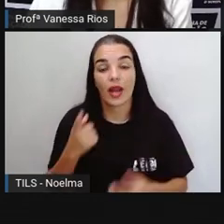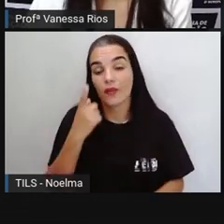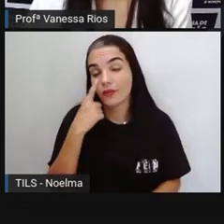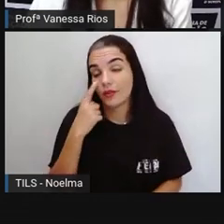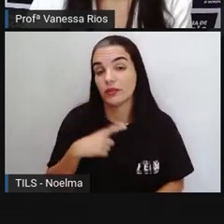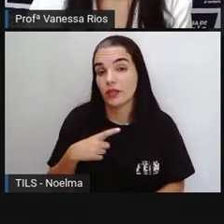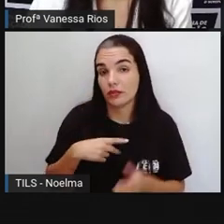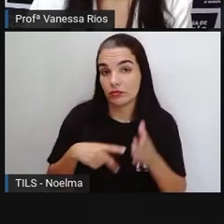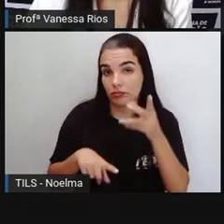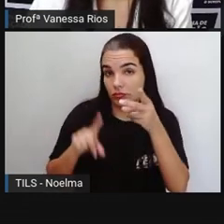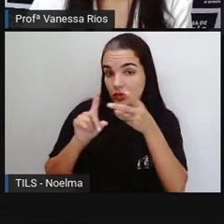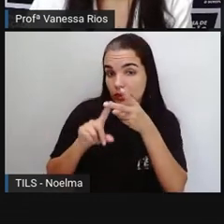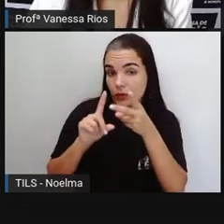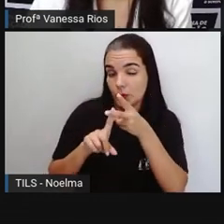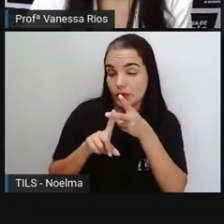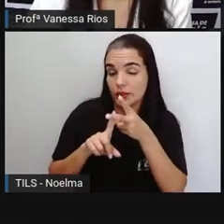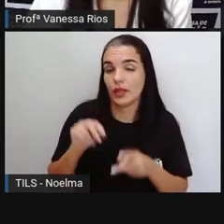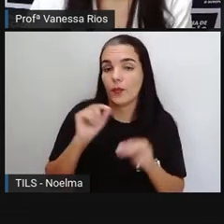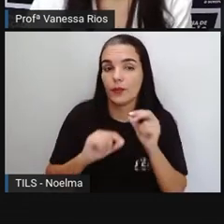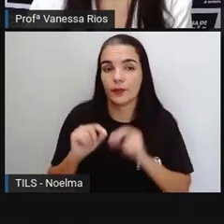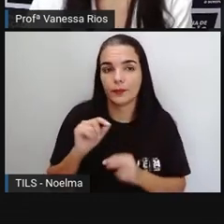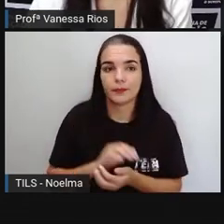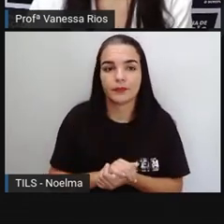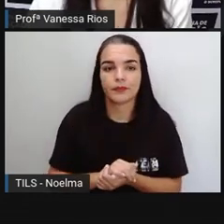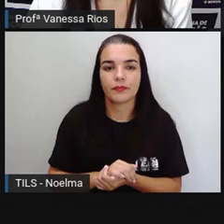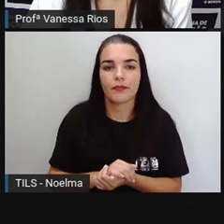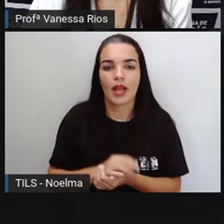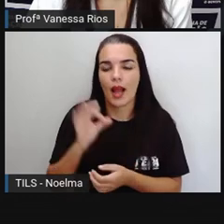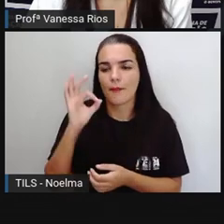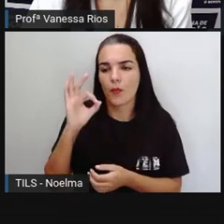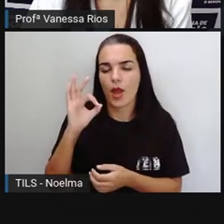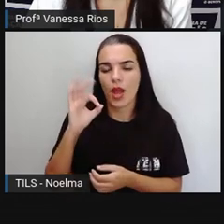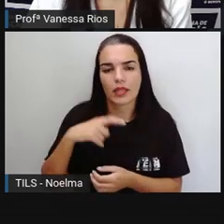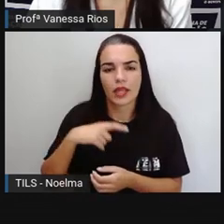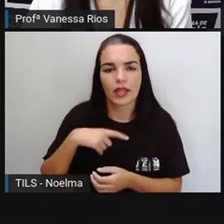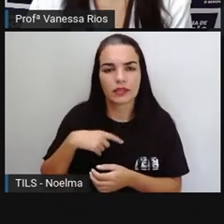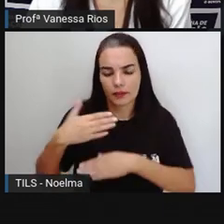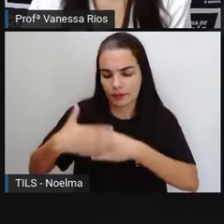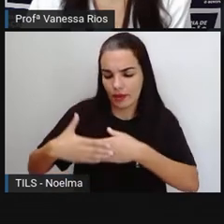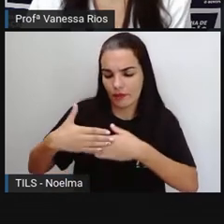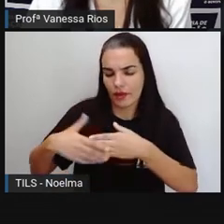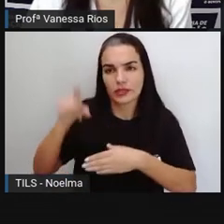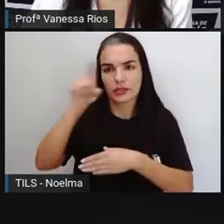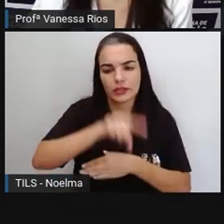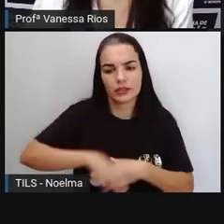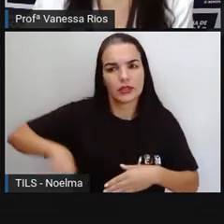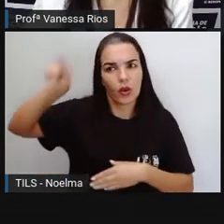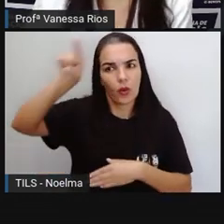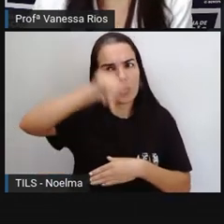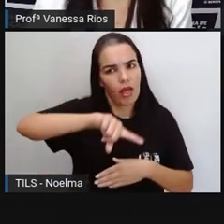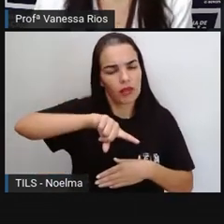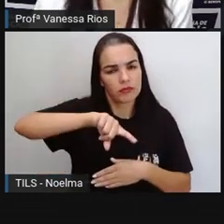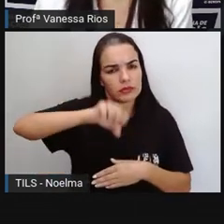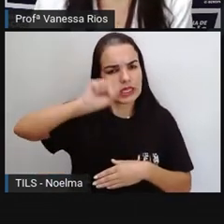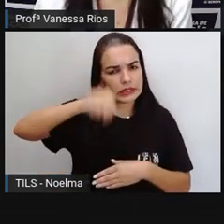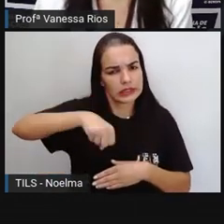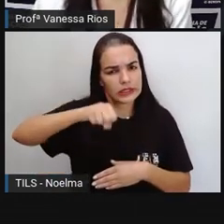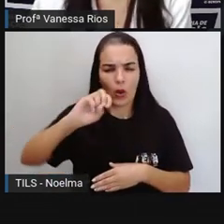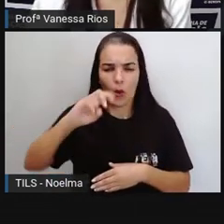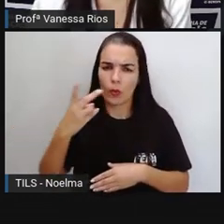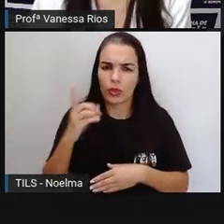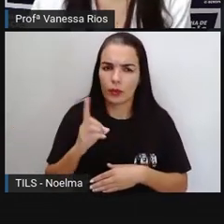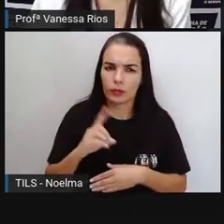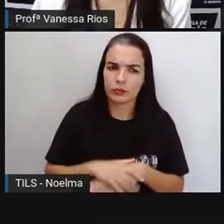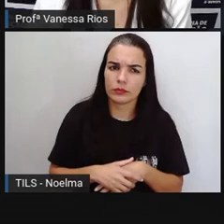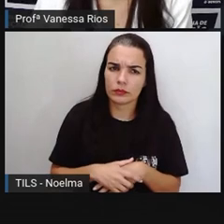gente tem a afirmativa número 2, que diz assim: a moeda tem face circular. E aí a Pró colocou a imagem